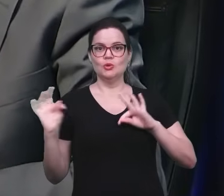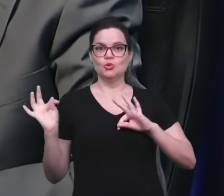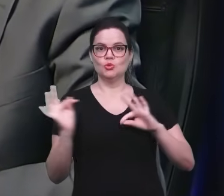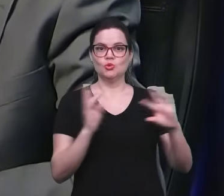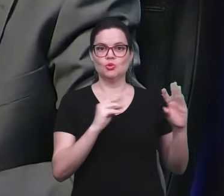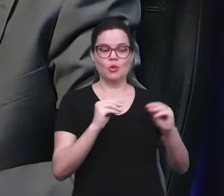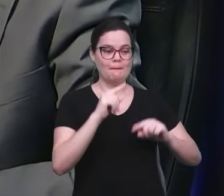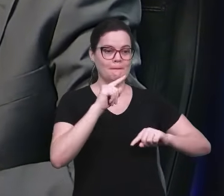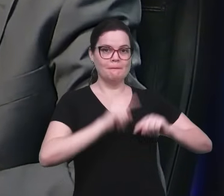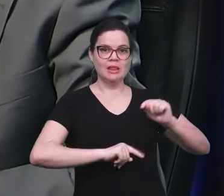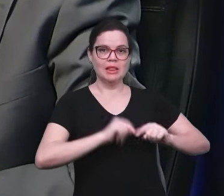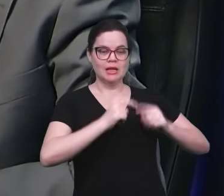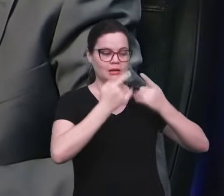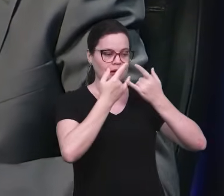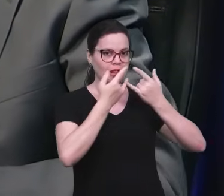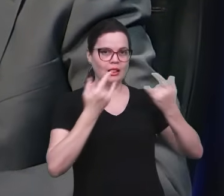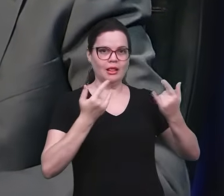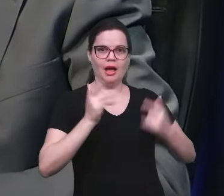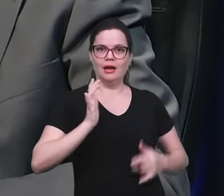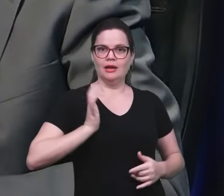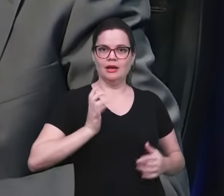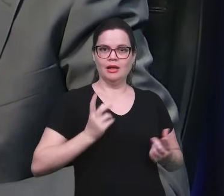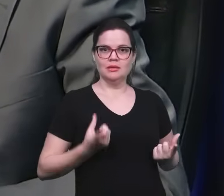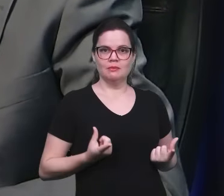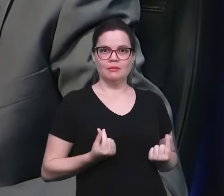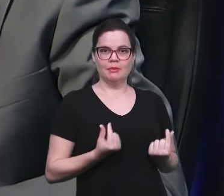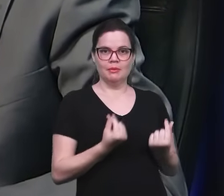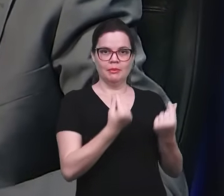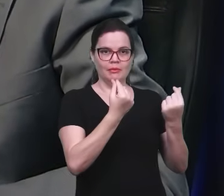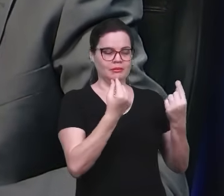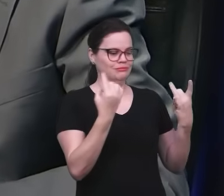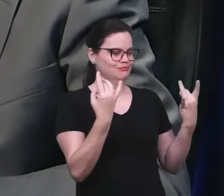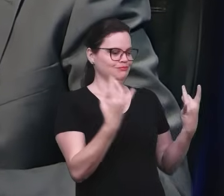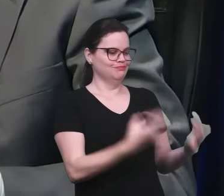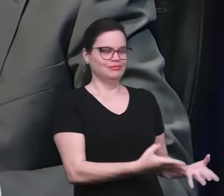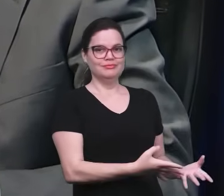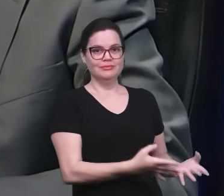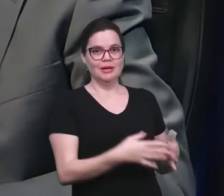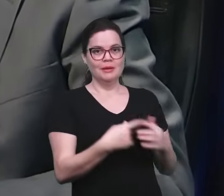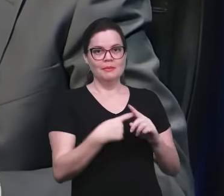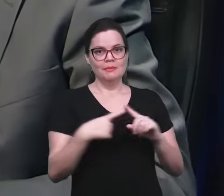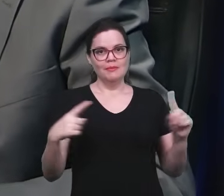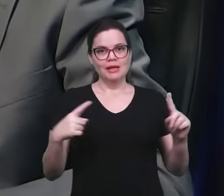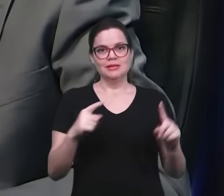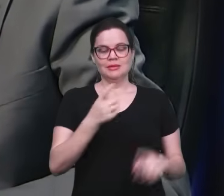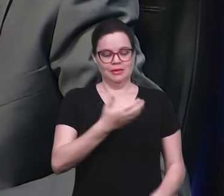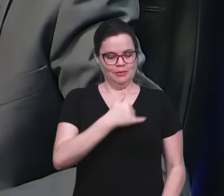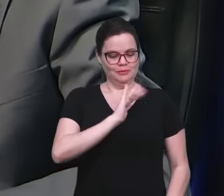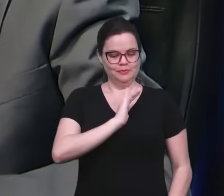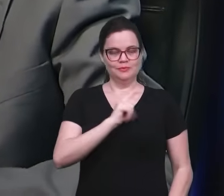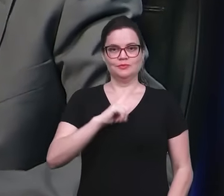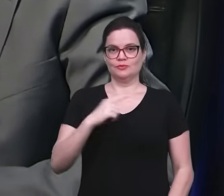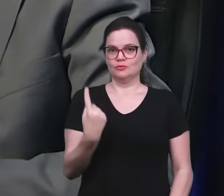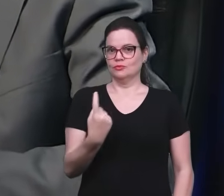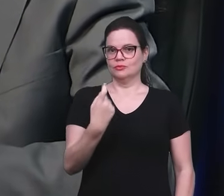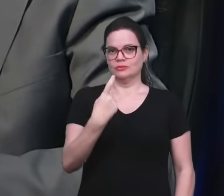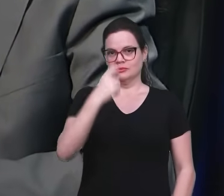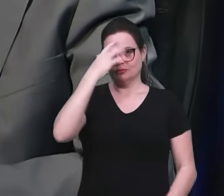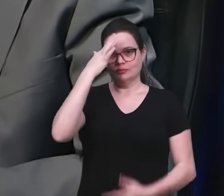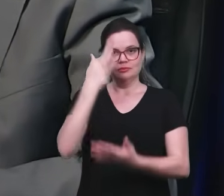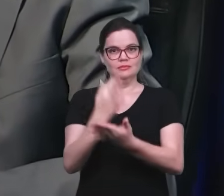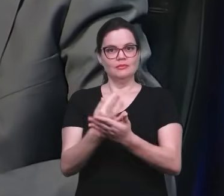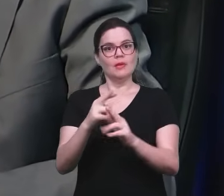aquilo que era material e que ele tinha agora era a fé. Por isso que Abraão é chamado de o pai da fé. É. Porque ele